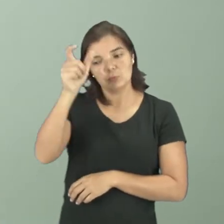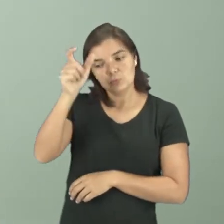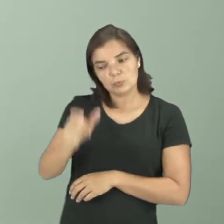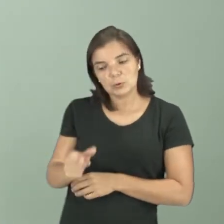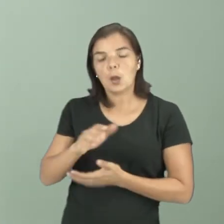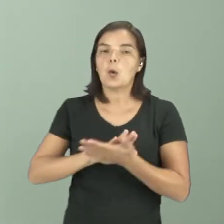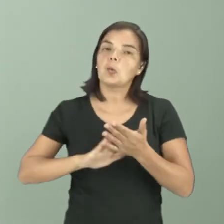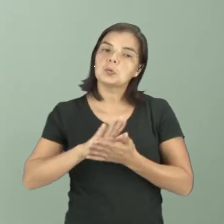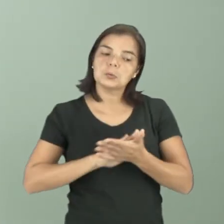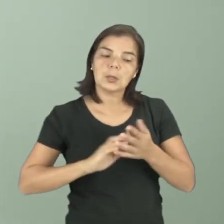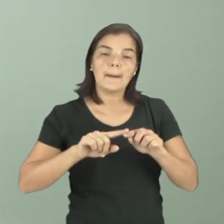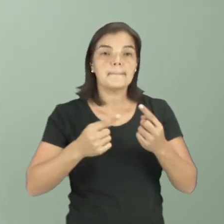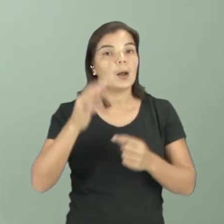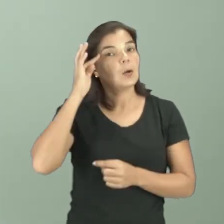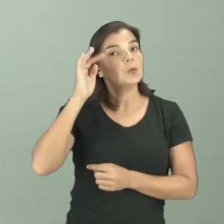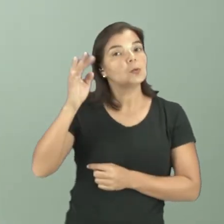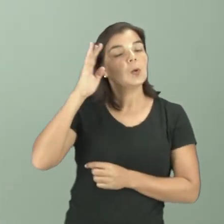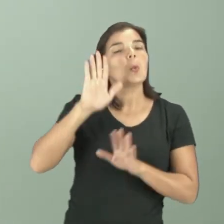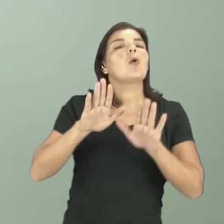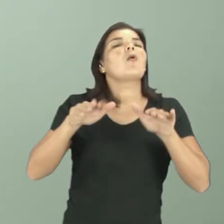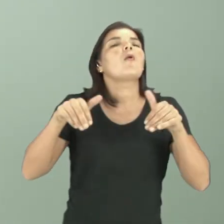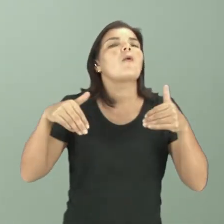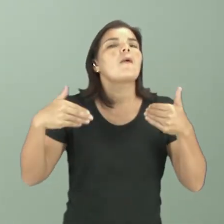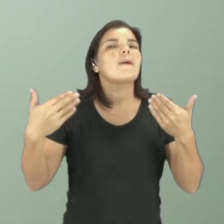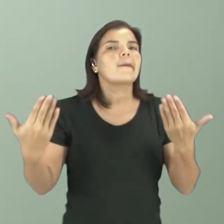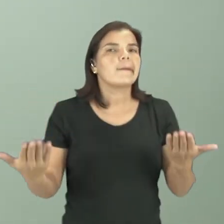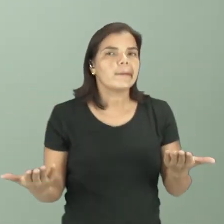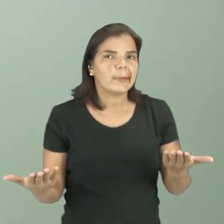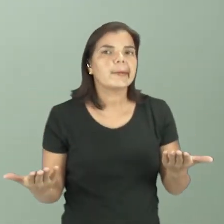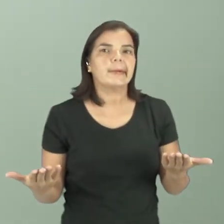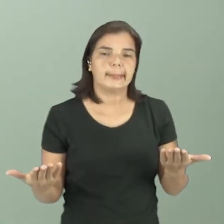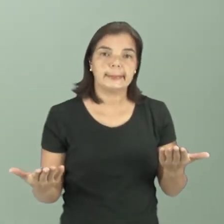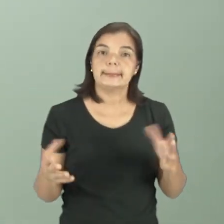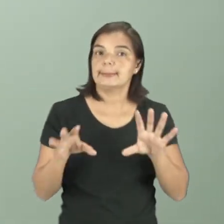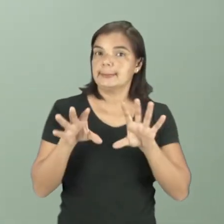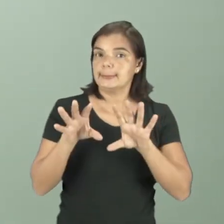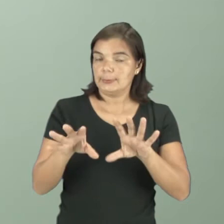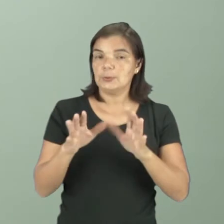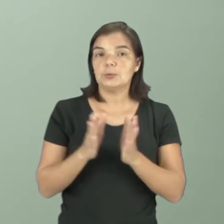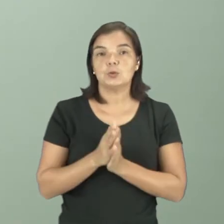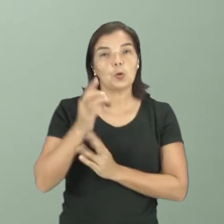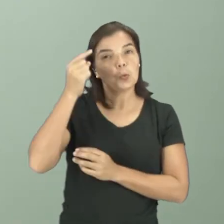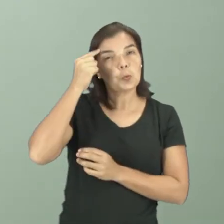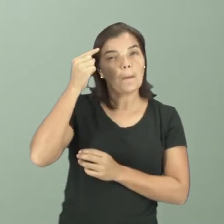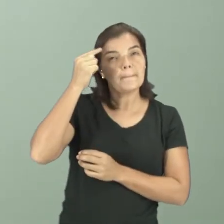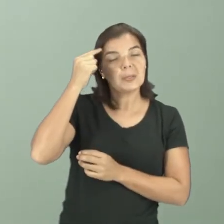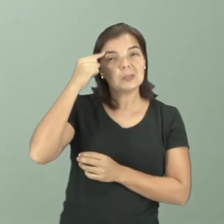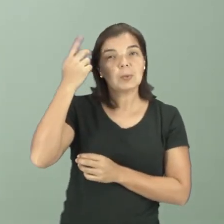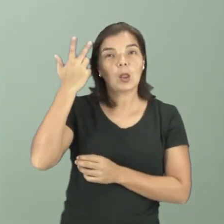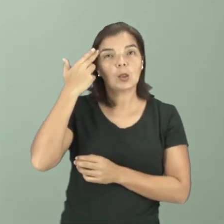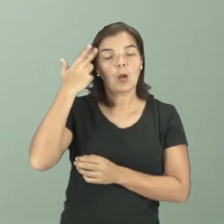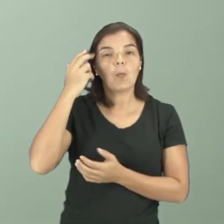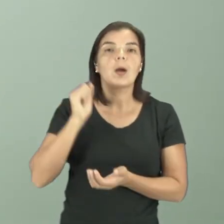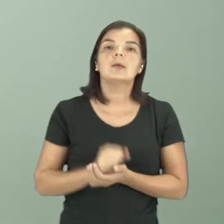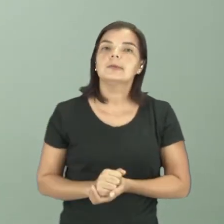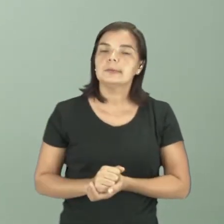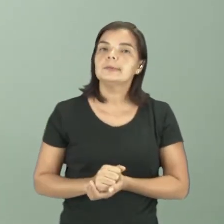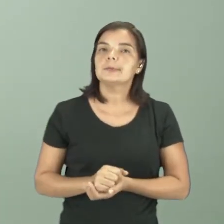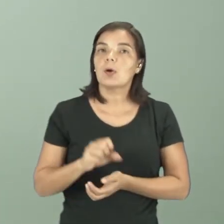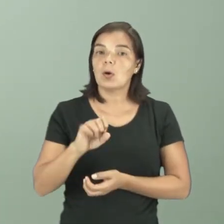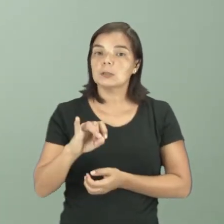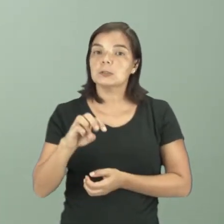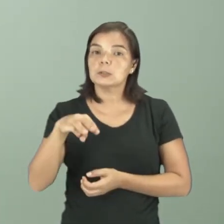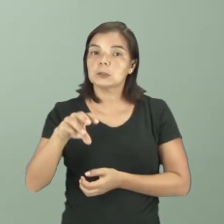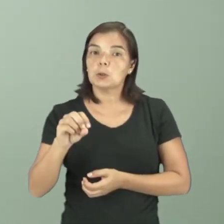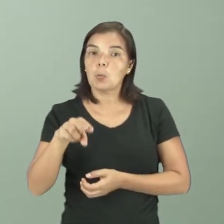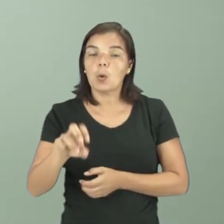nada, tão teórico, mas quais são as consequências disso no pensamento comum, né? Então, a Simone de Beauvoir,